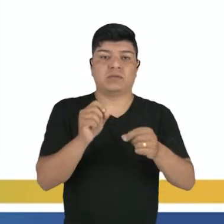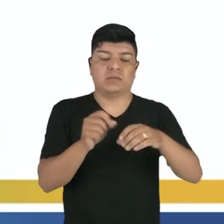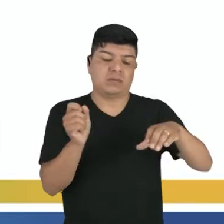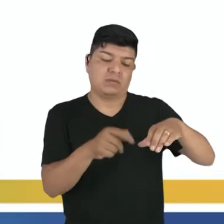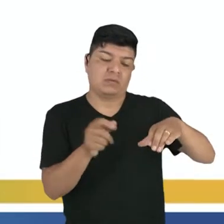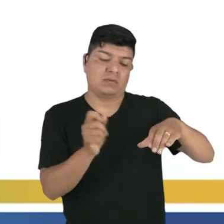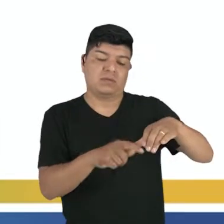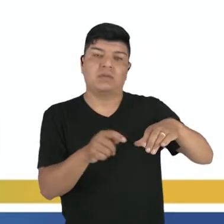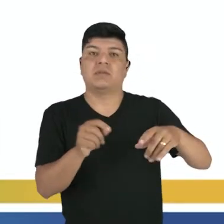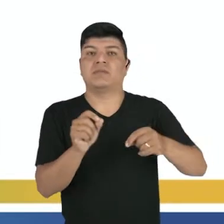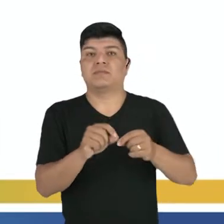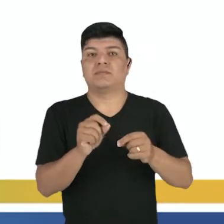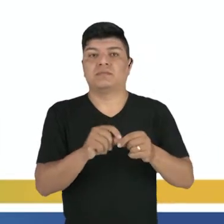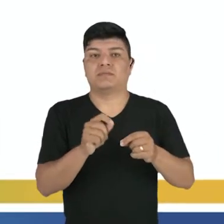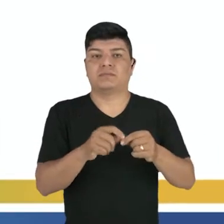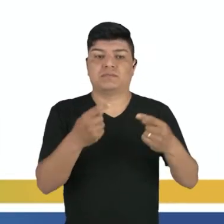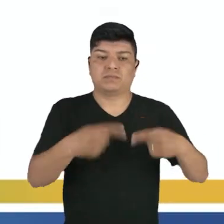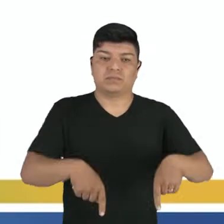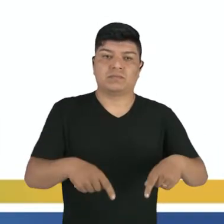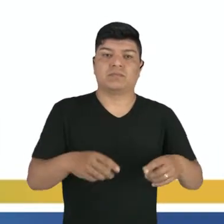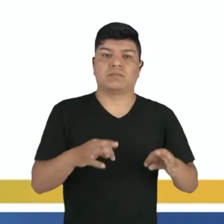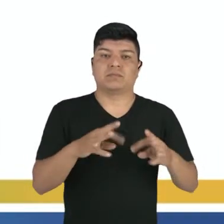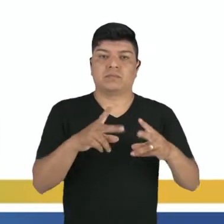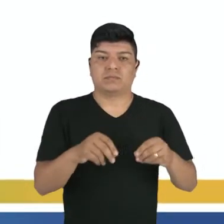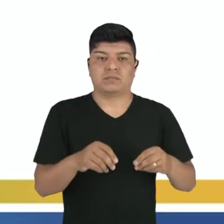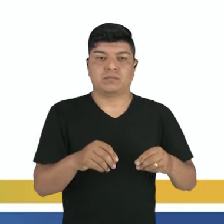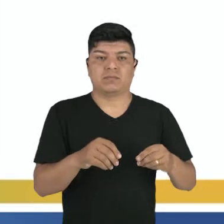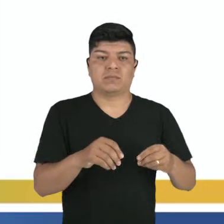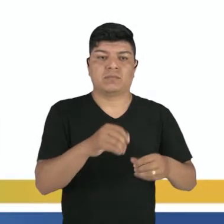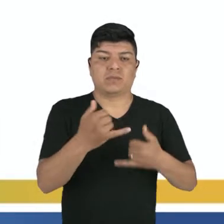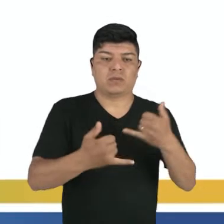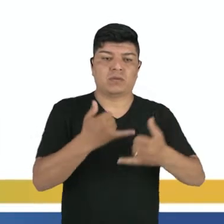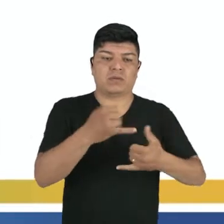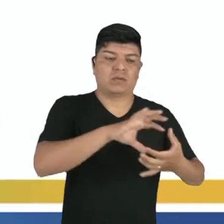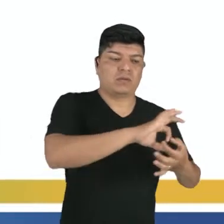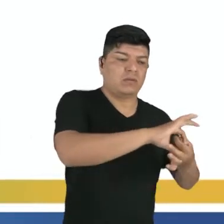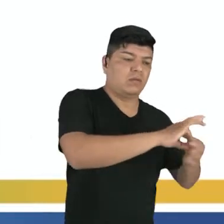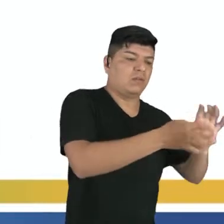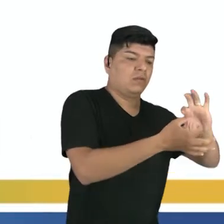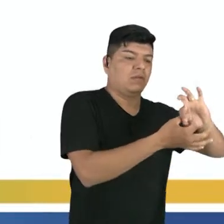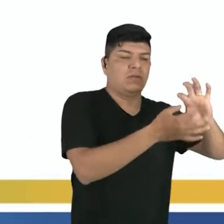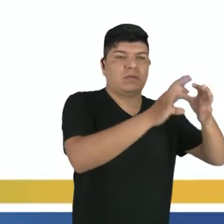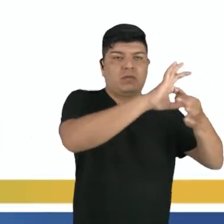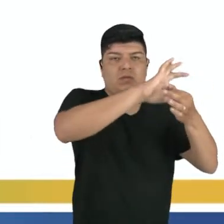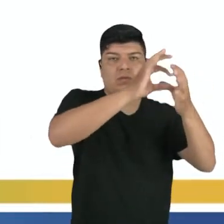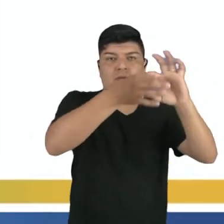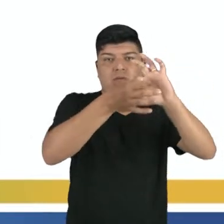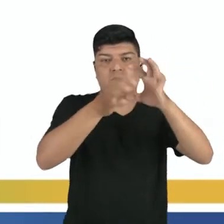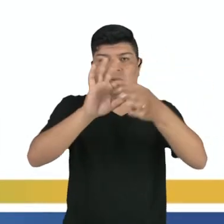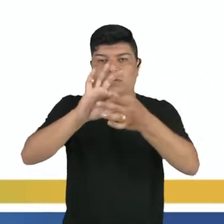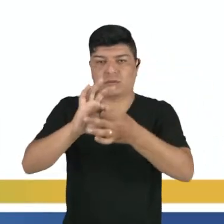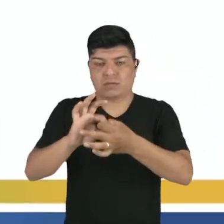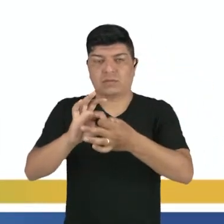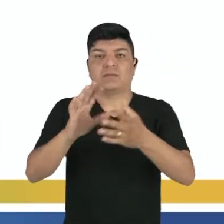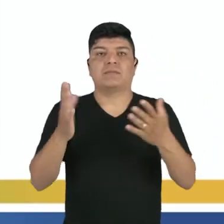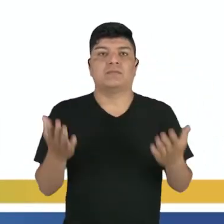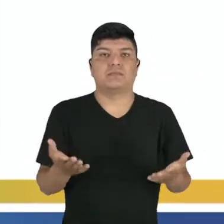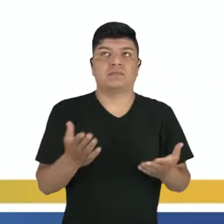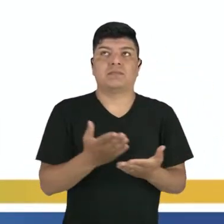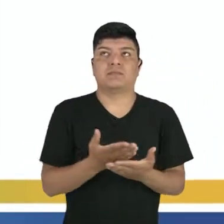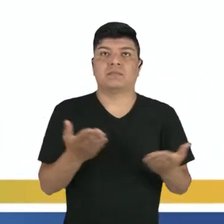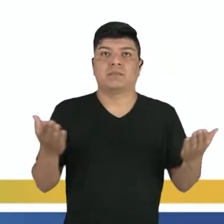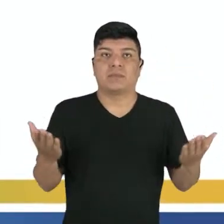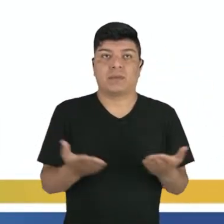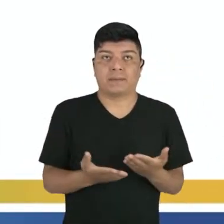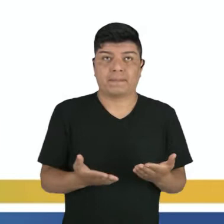gols atualmente disputado em grande exame preso durante os jogos olímpicos e inclusive está rolando atualmente está localizado entrar